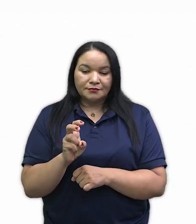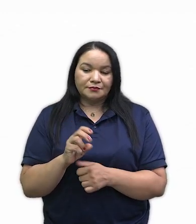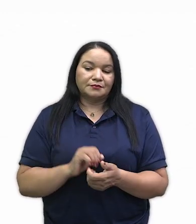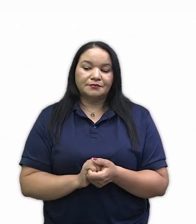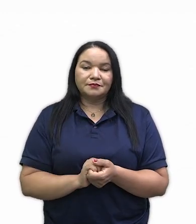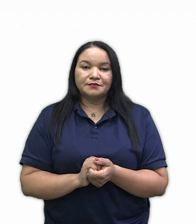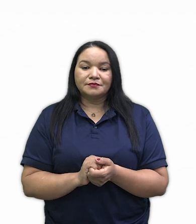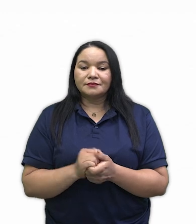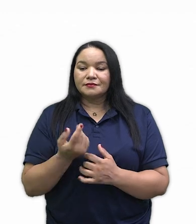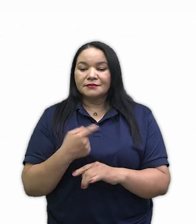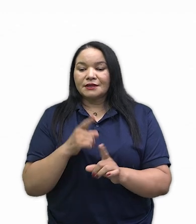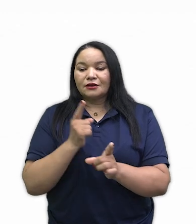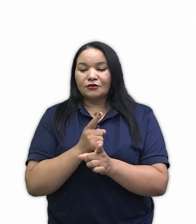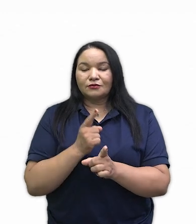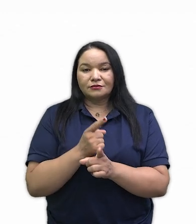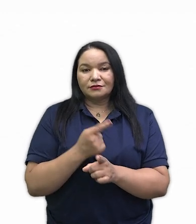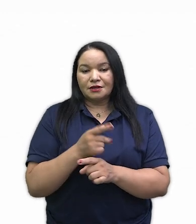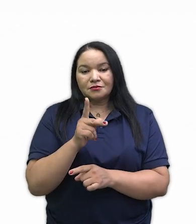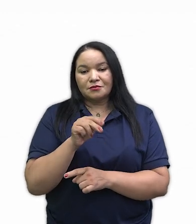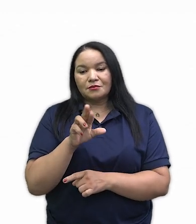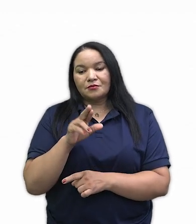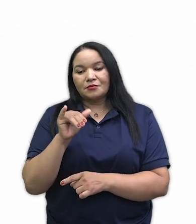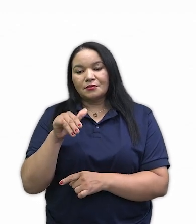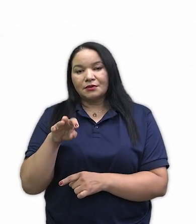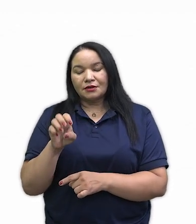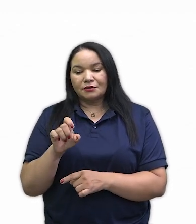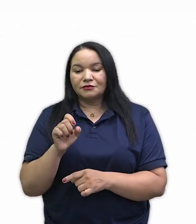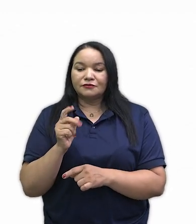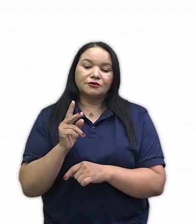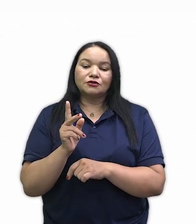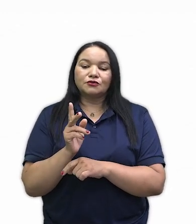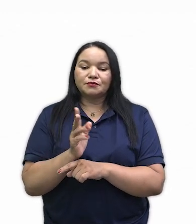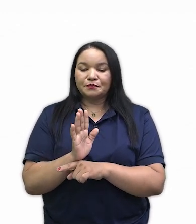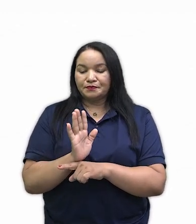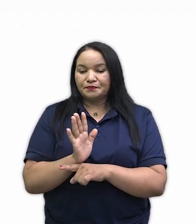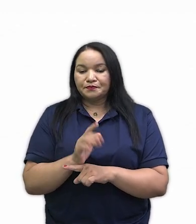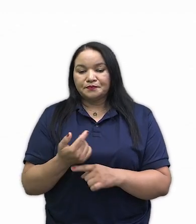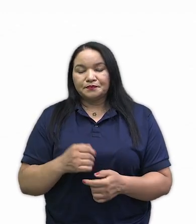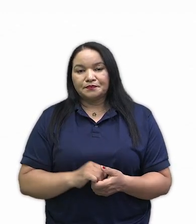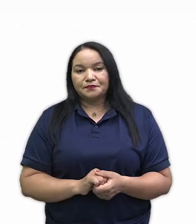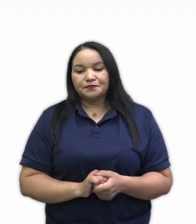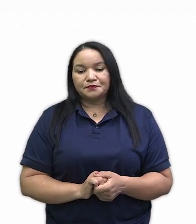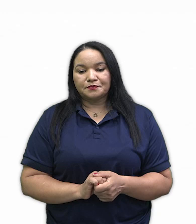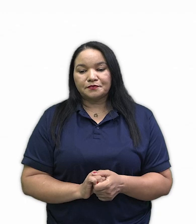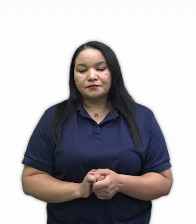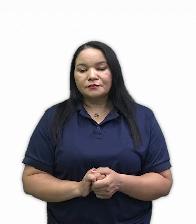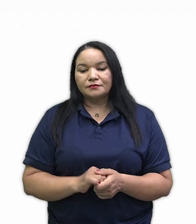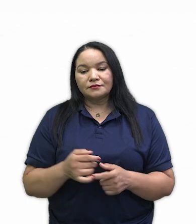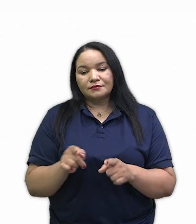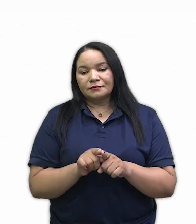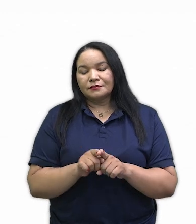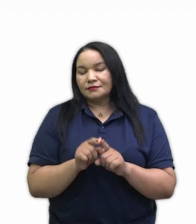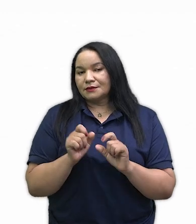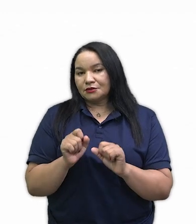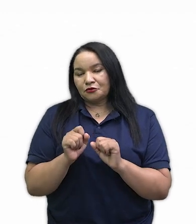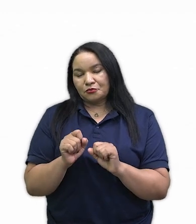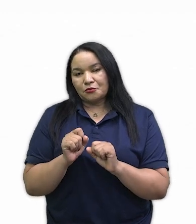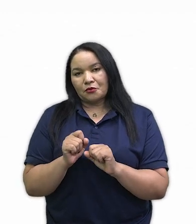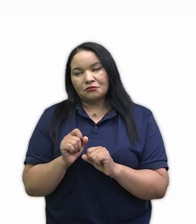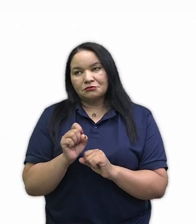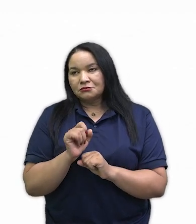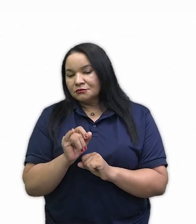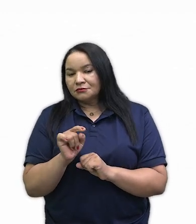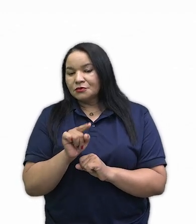ele pode ser encontrado no canal de streaming Prime Video, tá? Mas você também pode, de